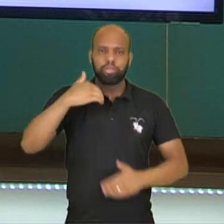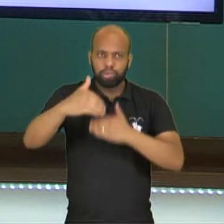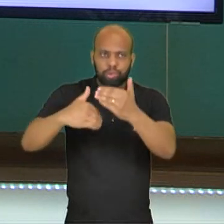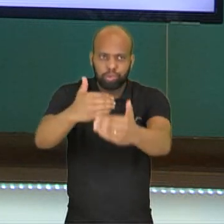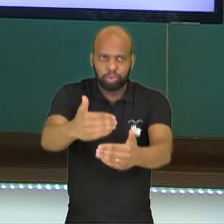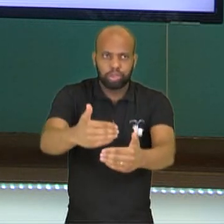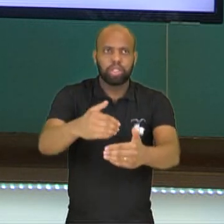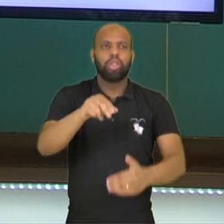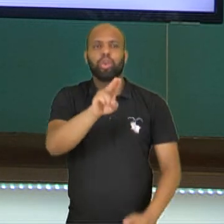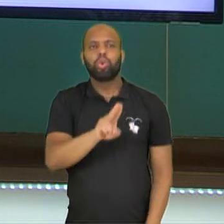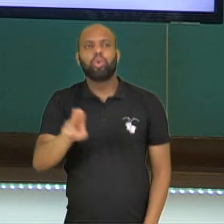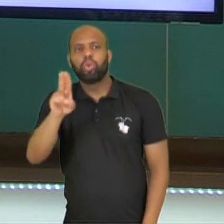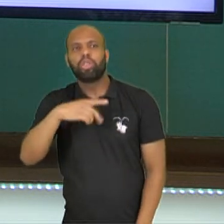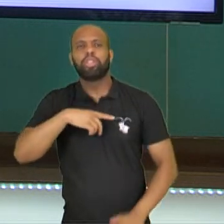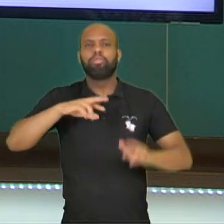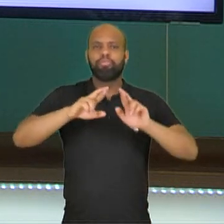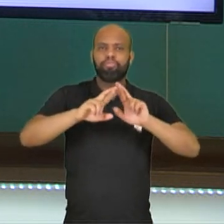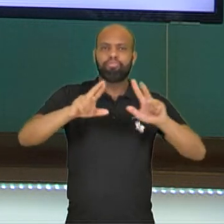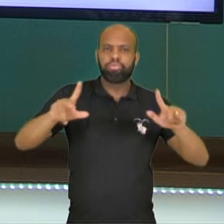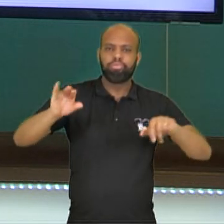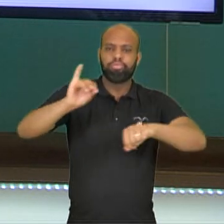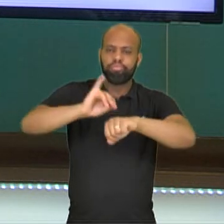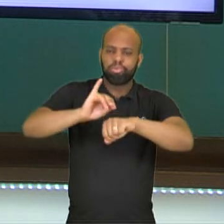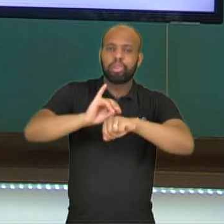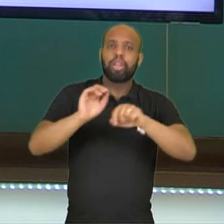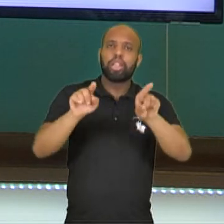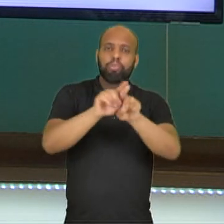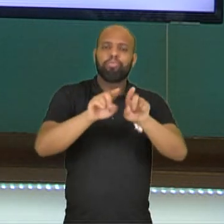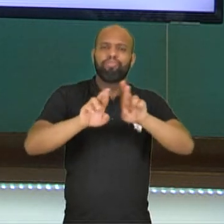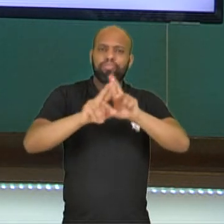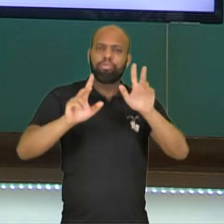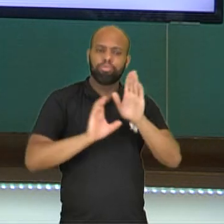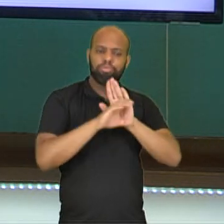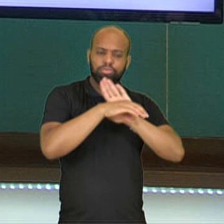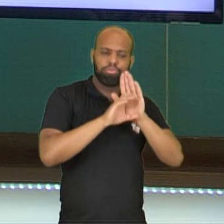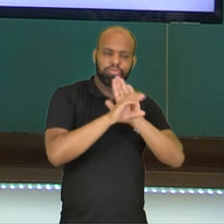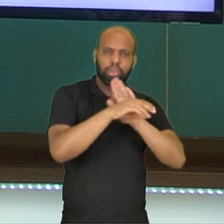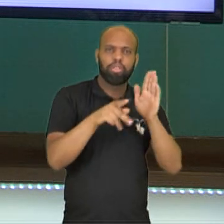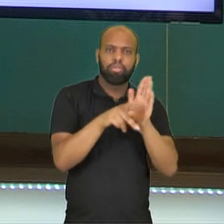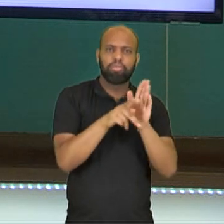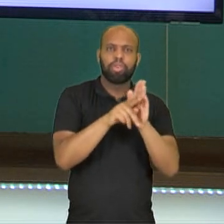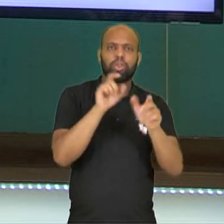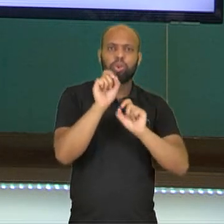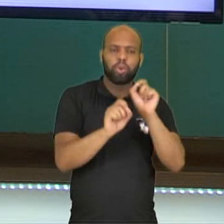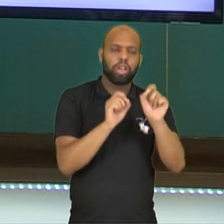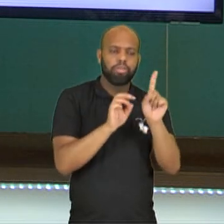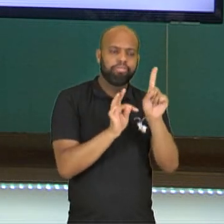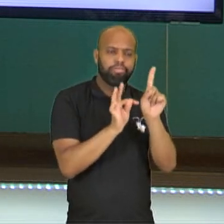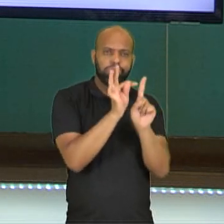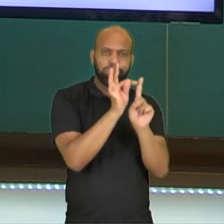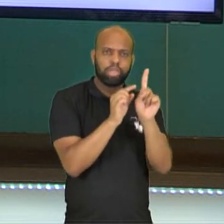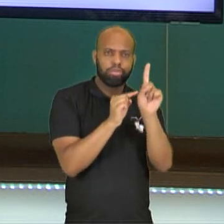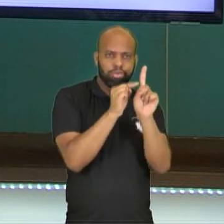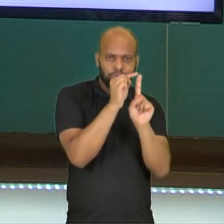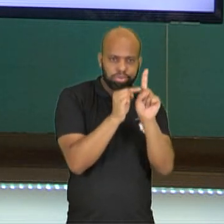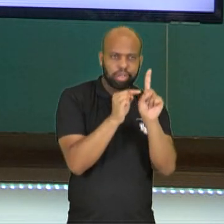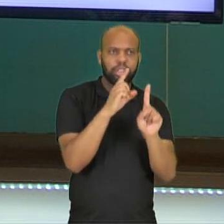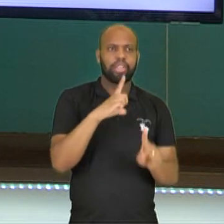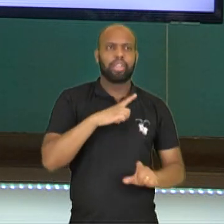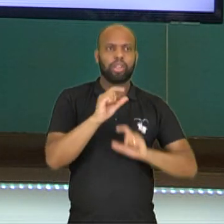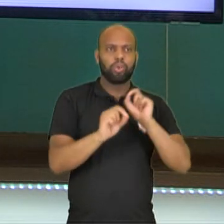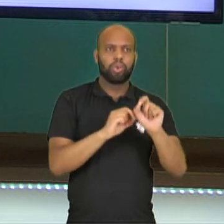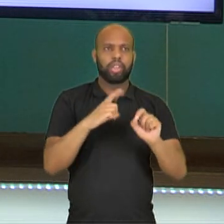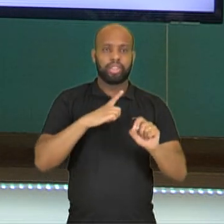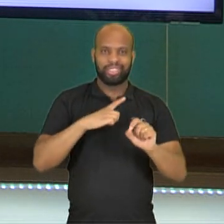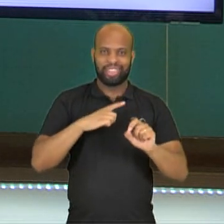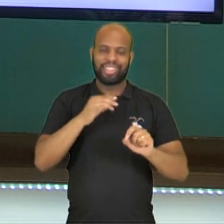tempo, utilizando diferentes conceitos de mensurar essa propriedade termométrica, né? Então aqui você tem aqui, por exemplo, termômetro